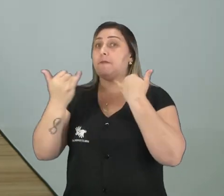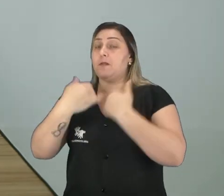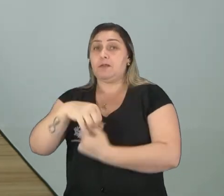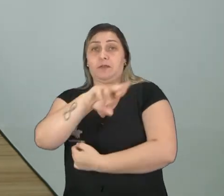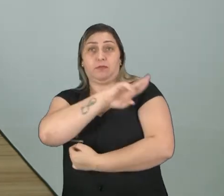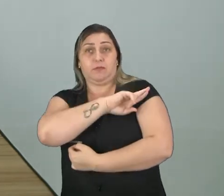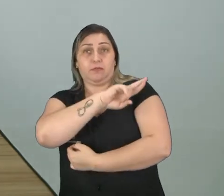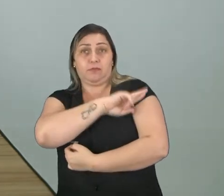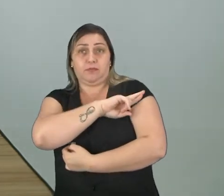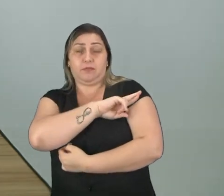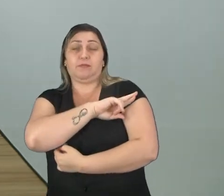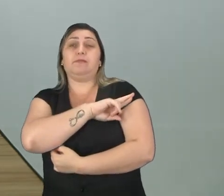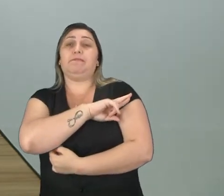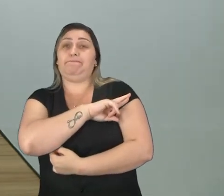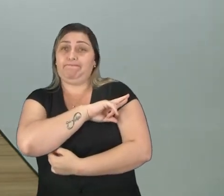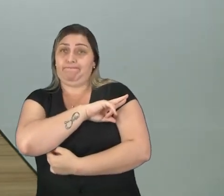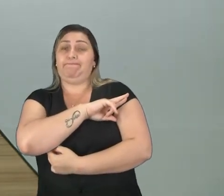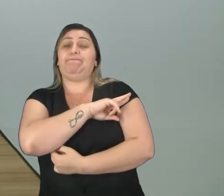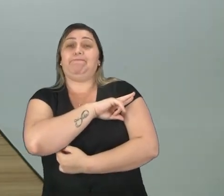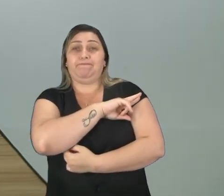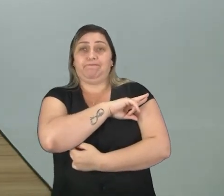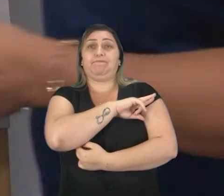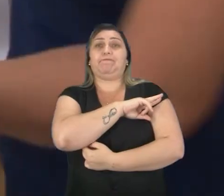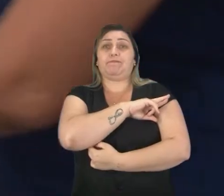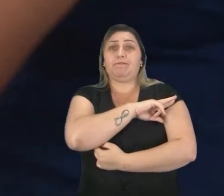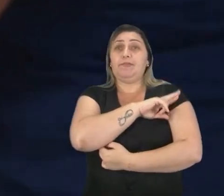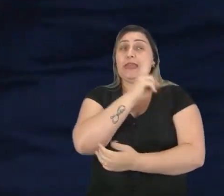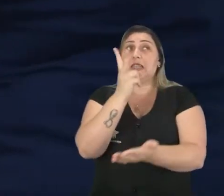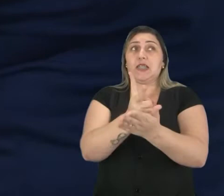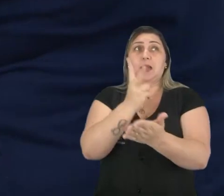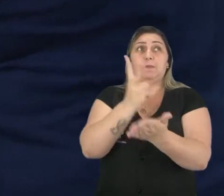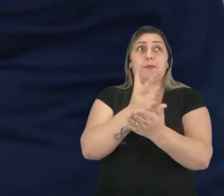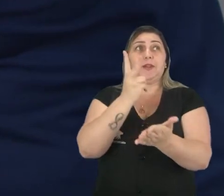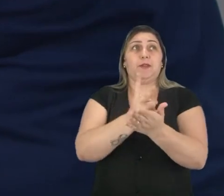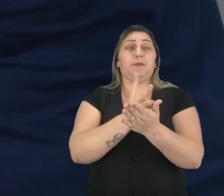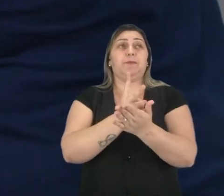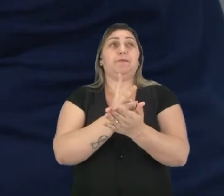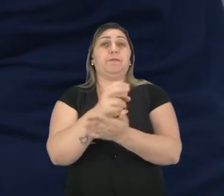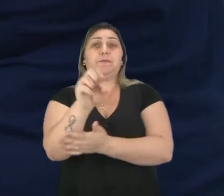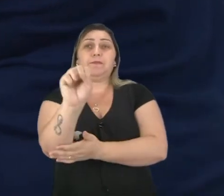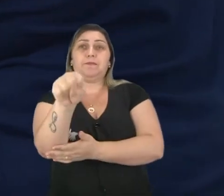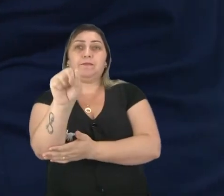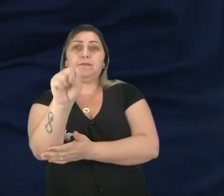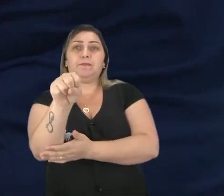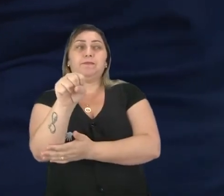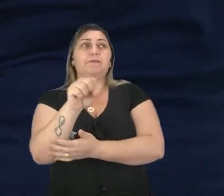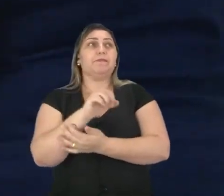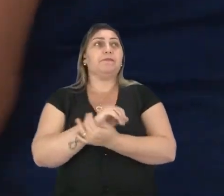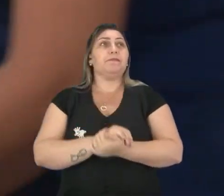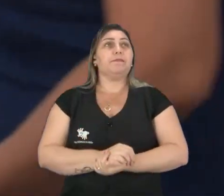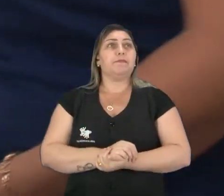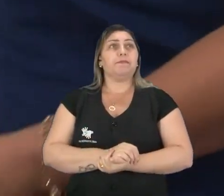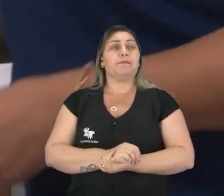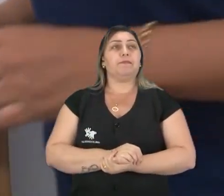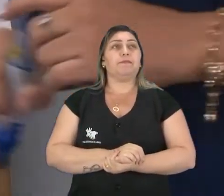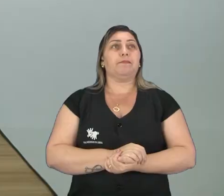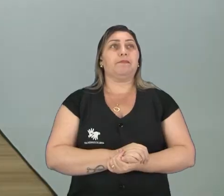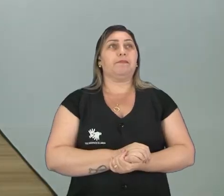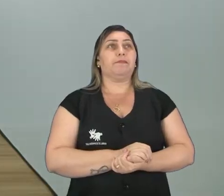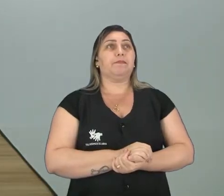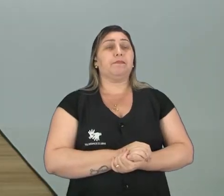os responsáveis. Isto devemos fazer sempre, né? Sim. Então, aqui nós vamos marcar